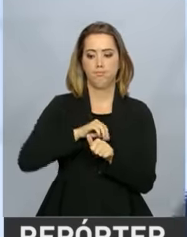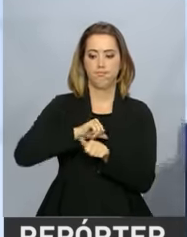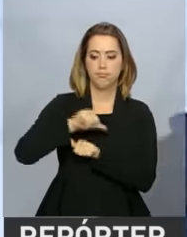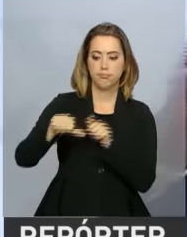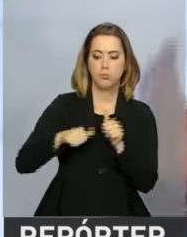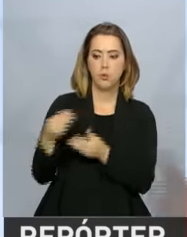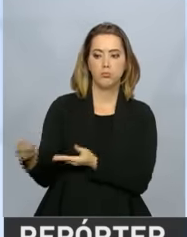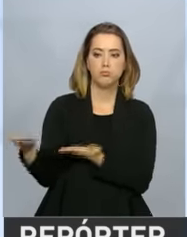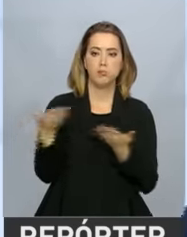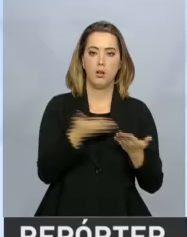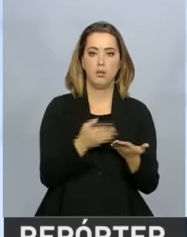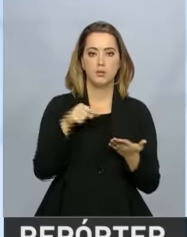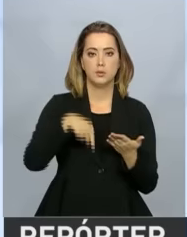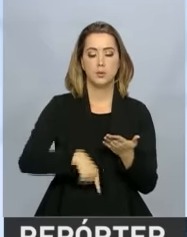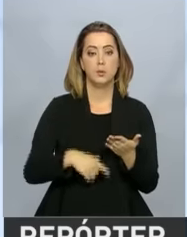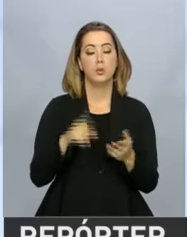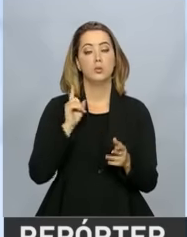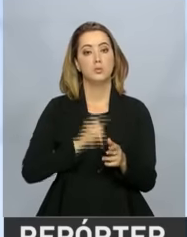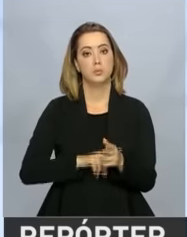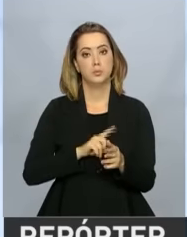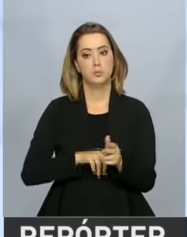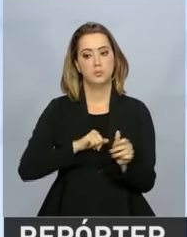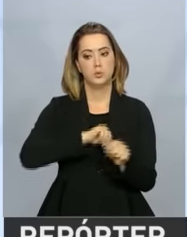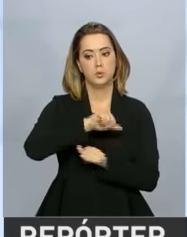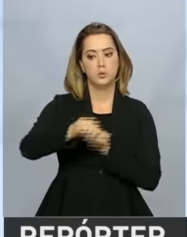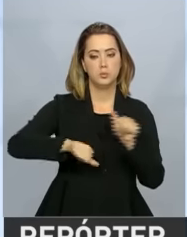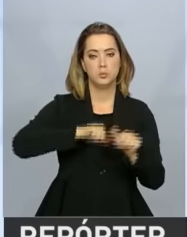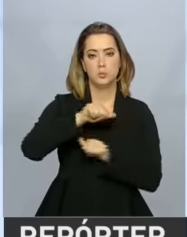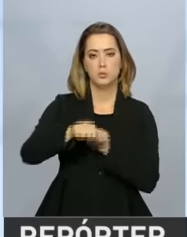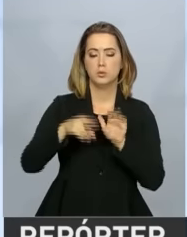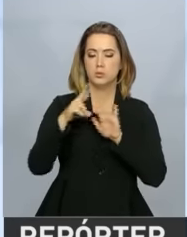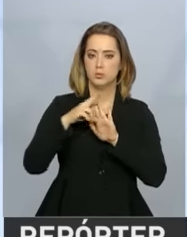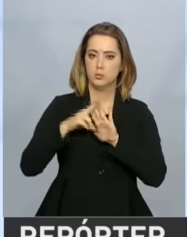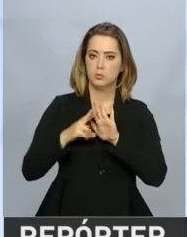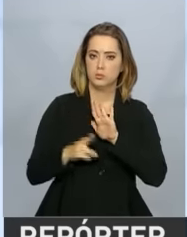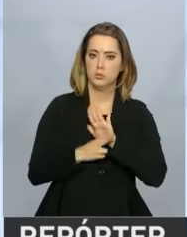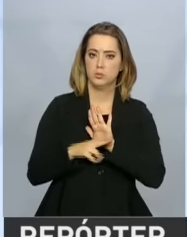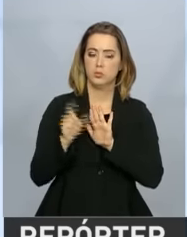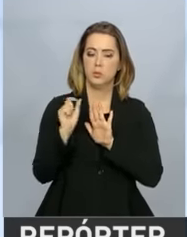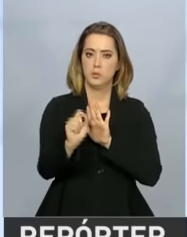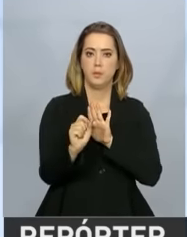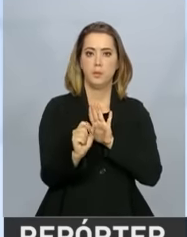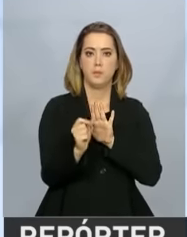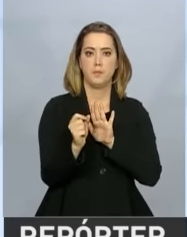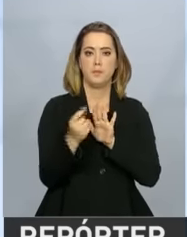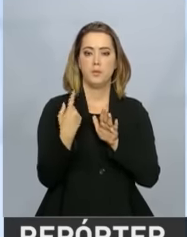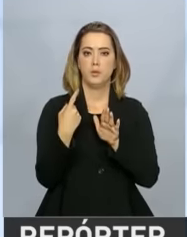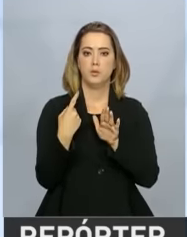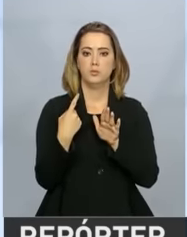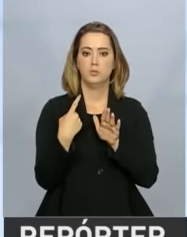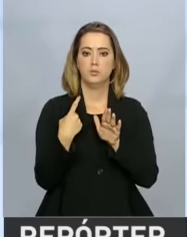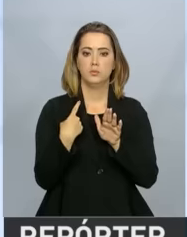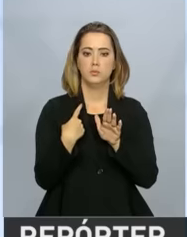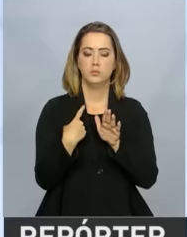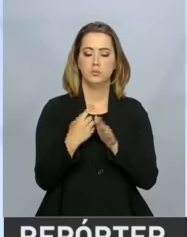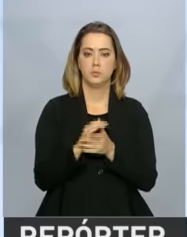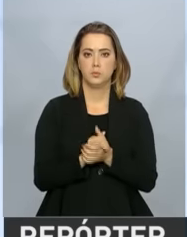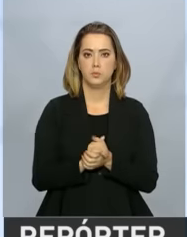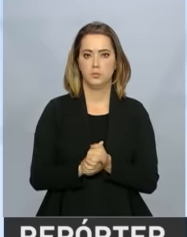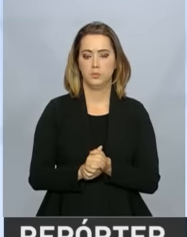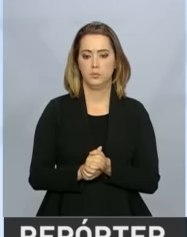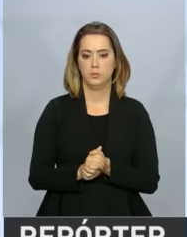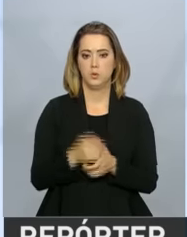atual que é esse ambiente de mudanças regulatórias que fizemos o que os problemas que estão havendo